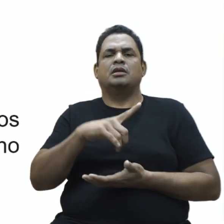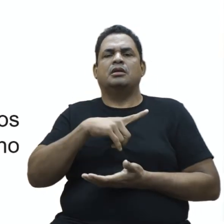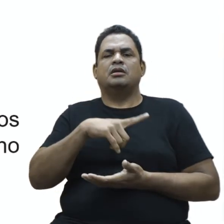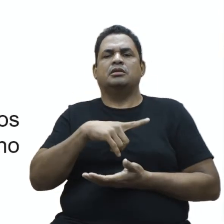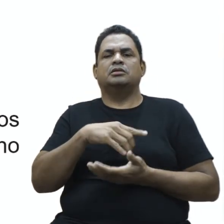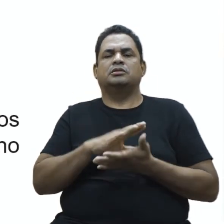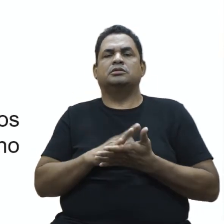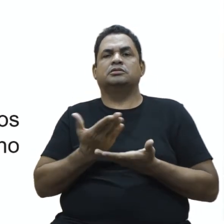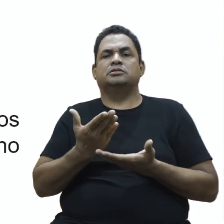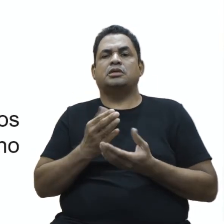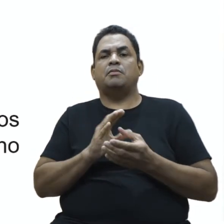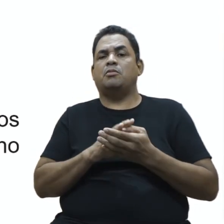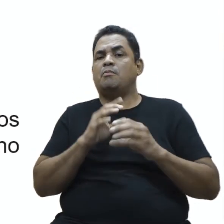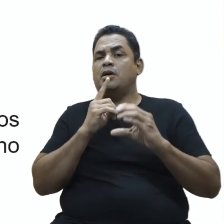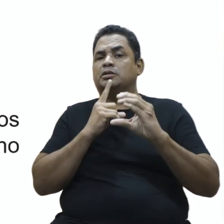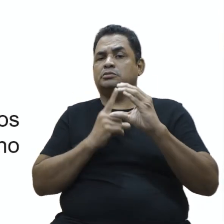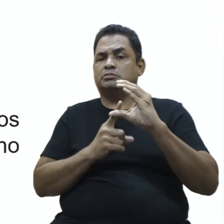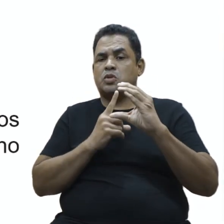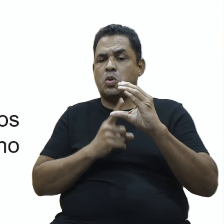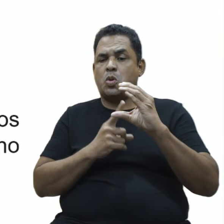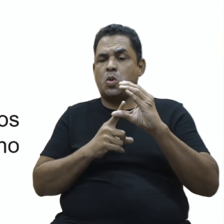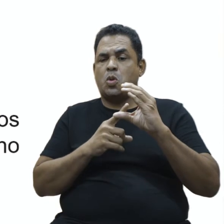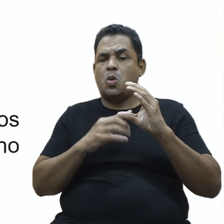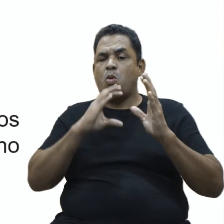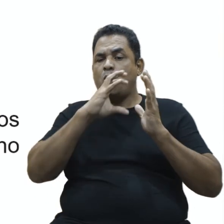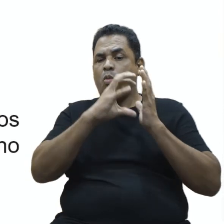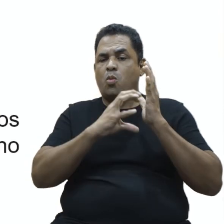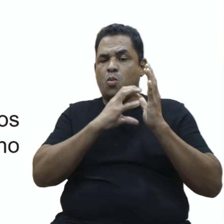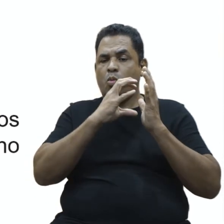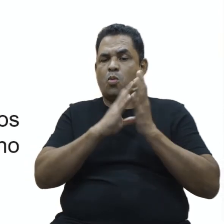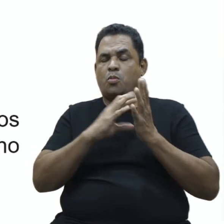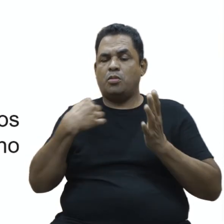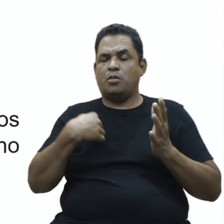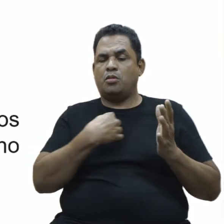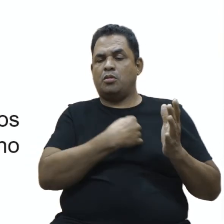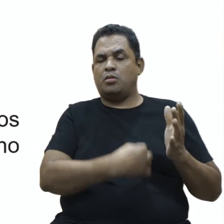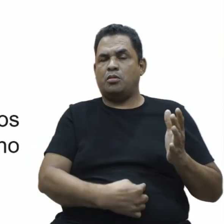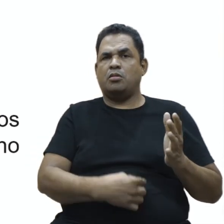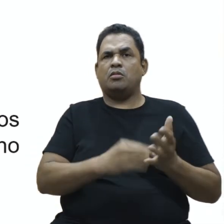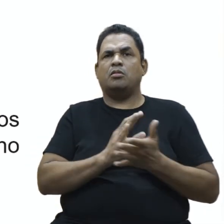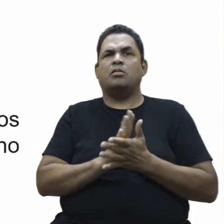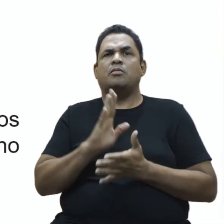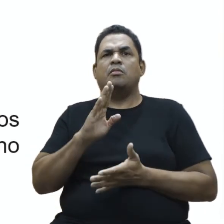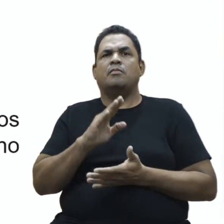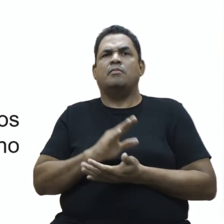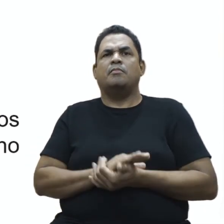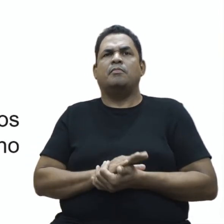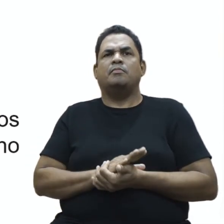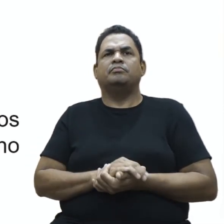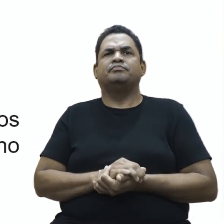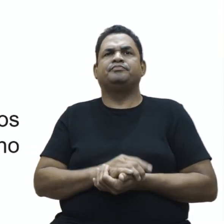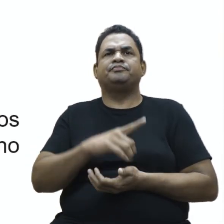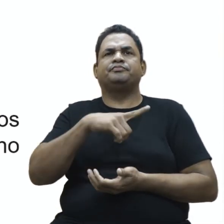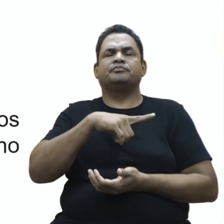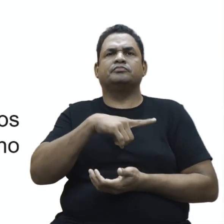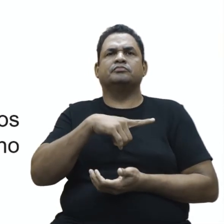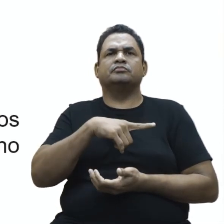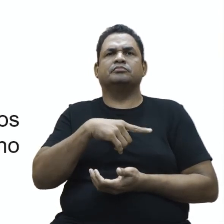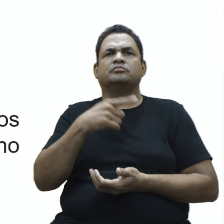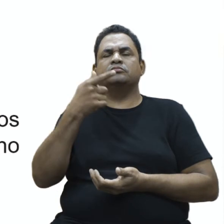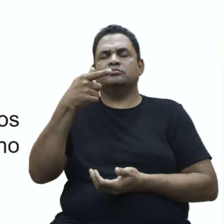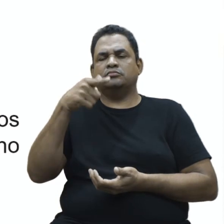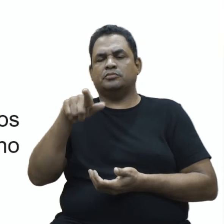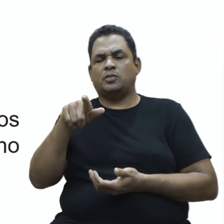Comunista Chinês, que é um sistema monopartidário, né? E também a gente tem um